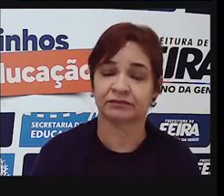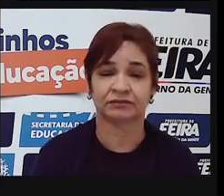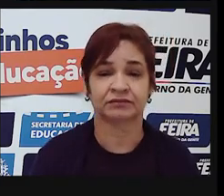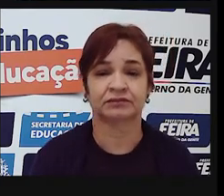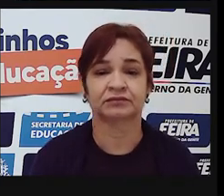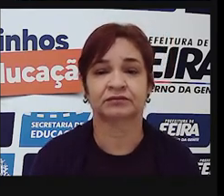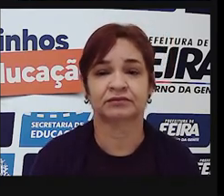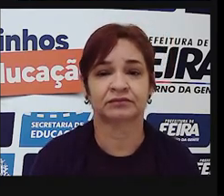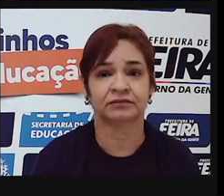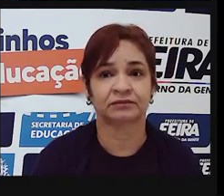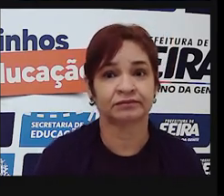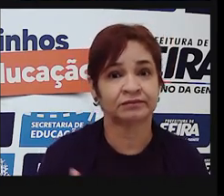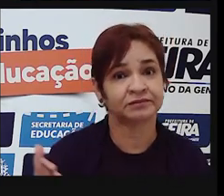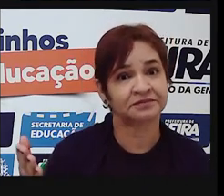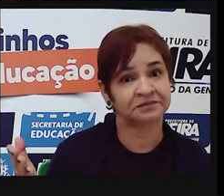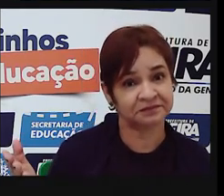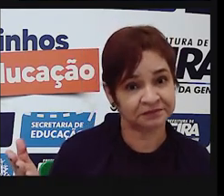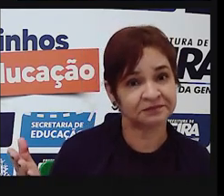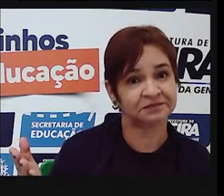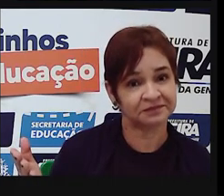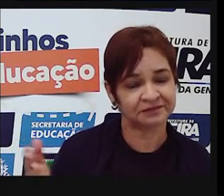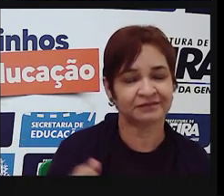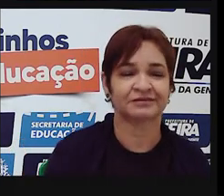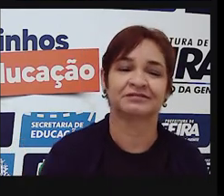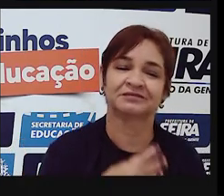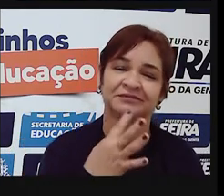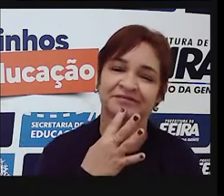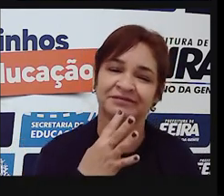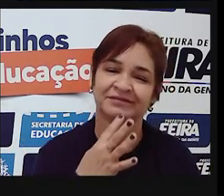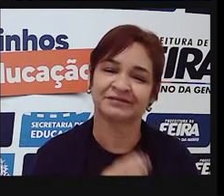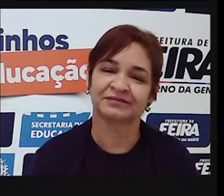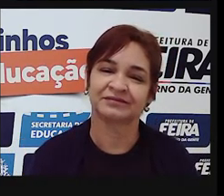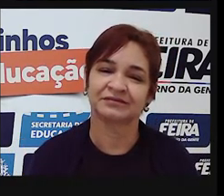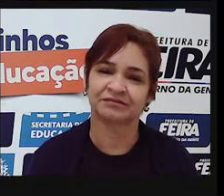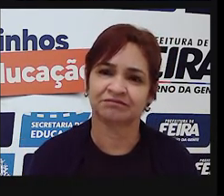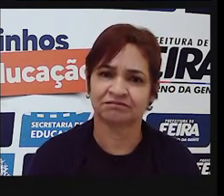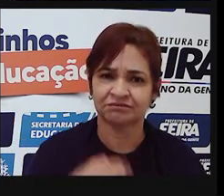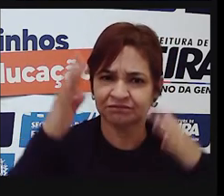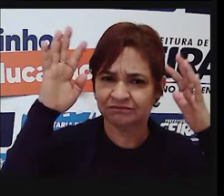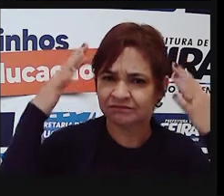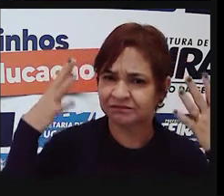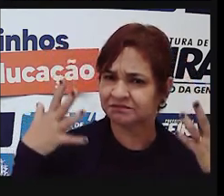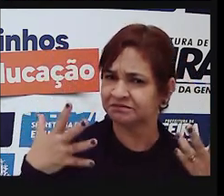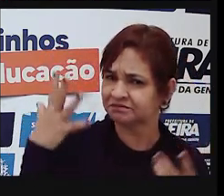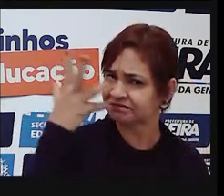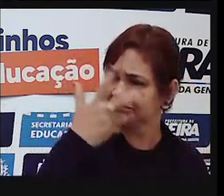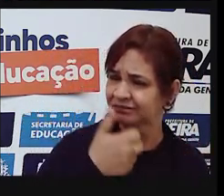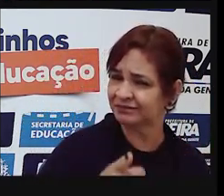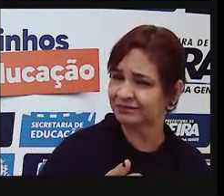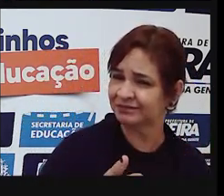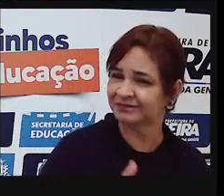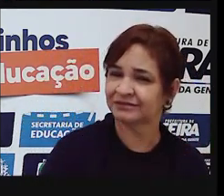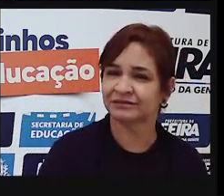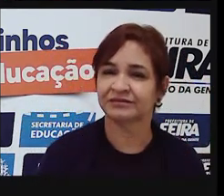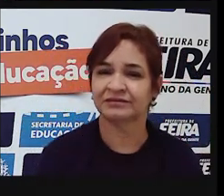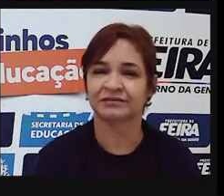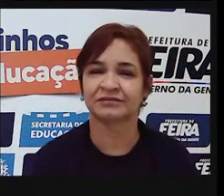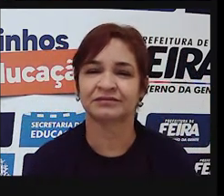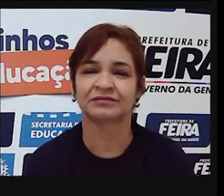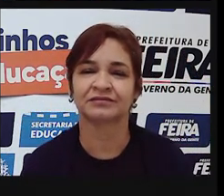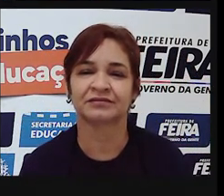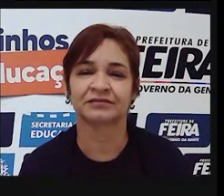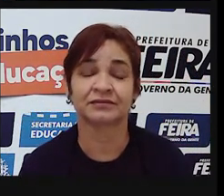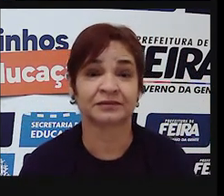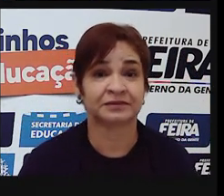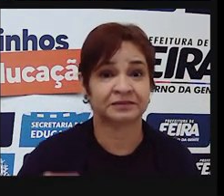Essa daí também é muito conhecida. Olha que cabelos maravilhosos, meu Deus. Maria da Graça